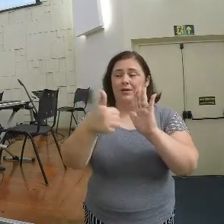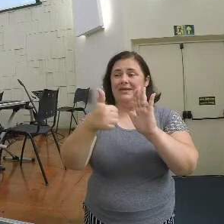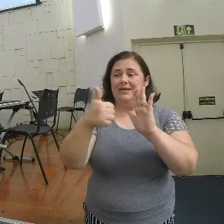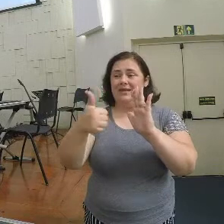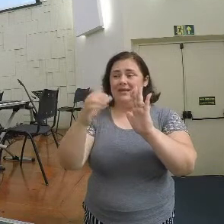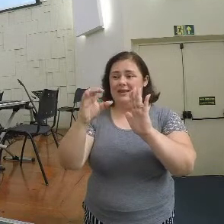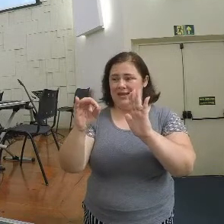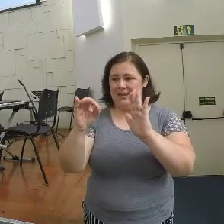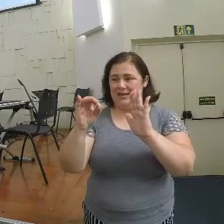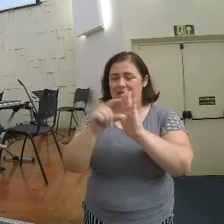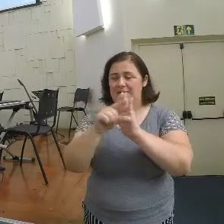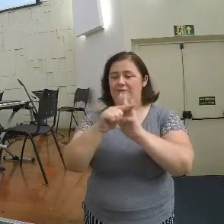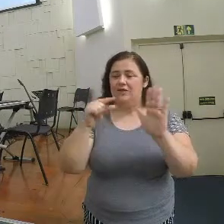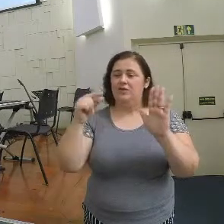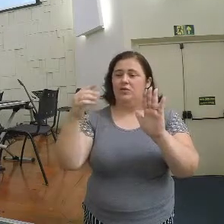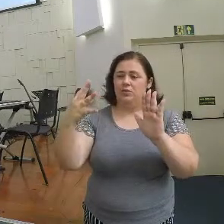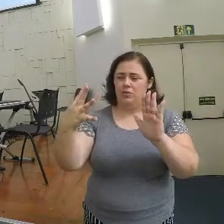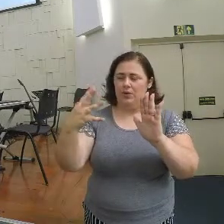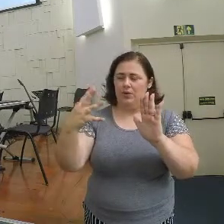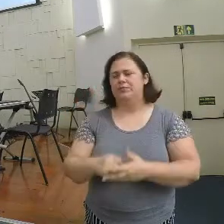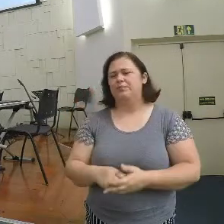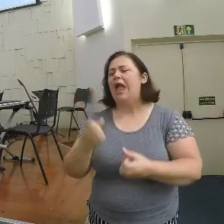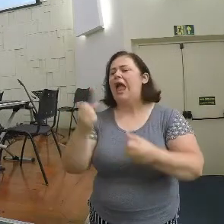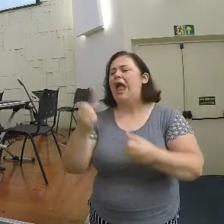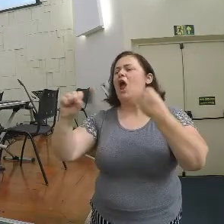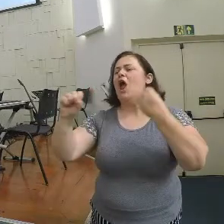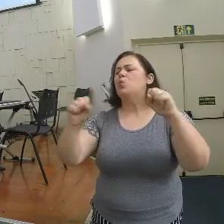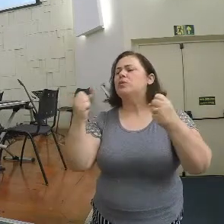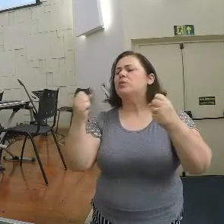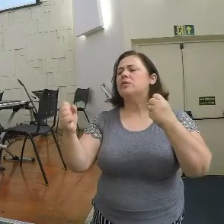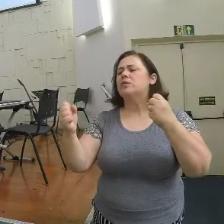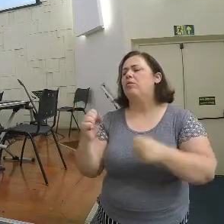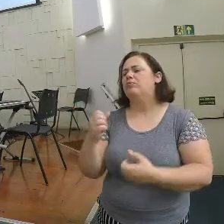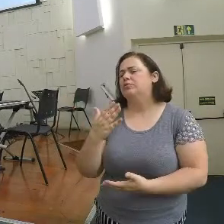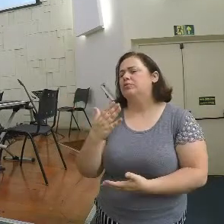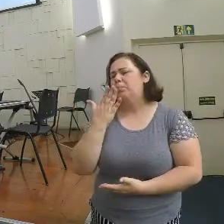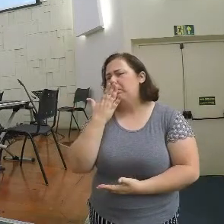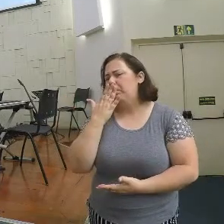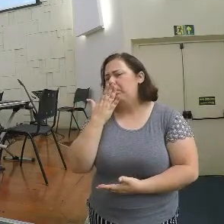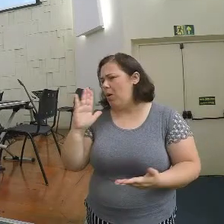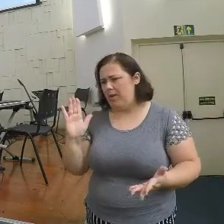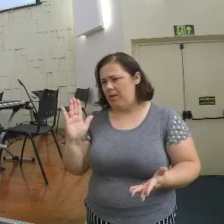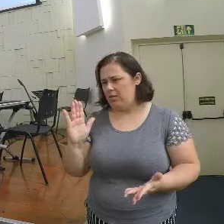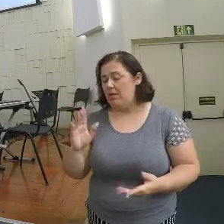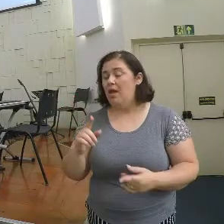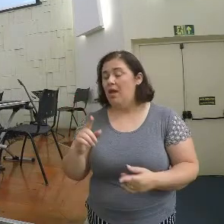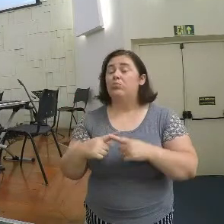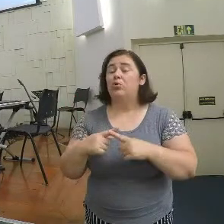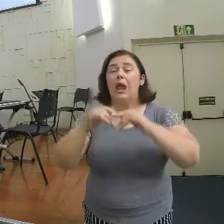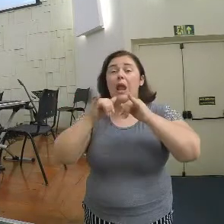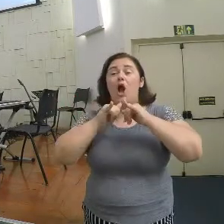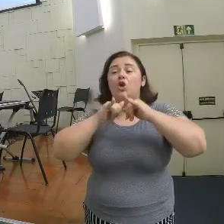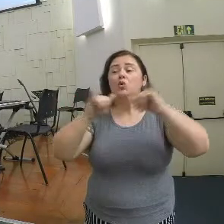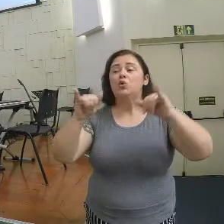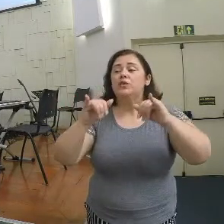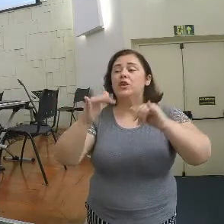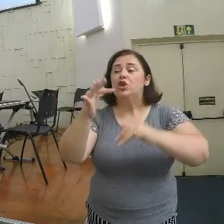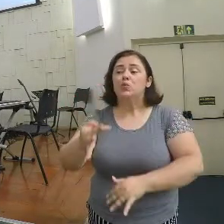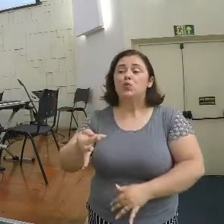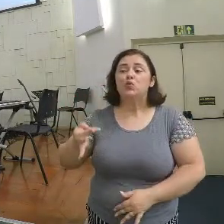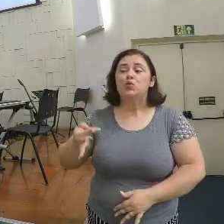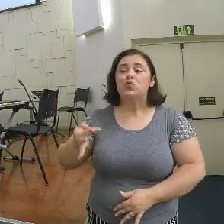salmo profético. Ele apresenta o Messias que viria, e nós sabemos que ele é Jesus.